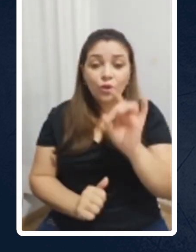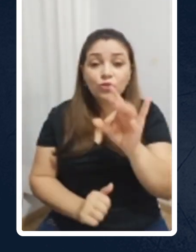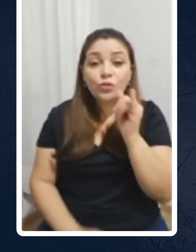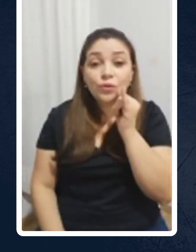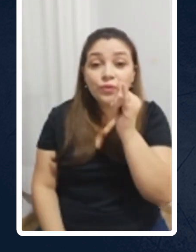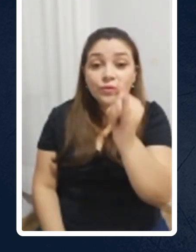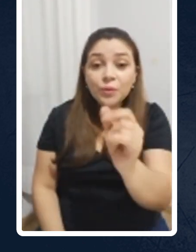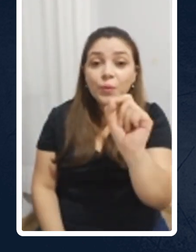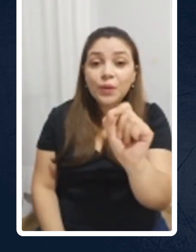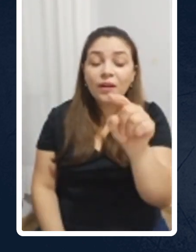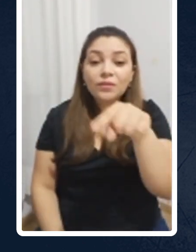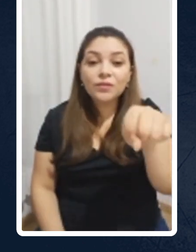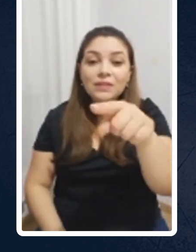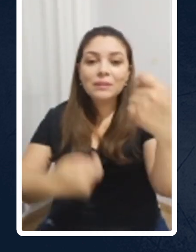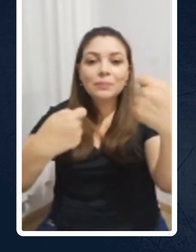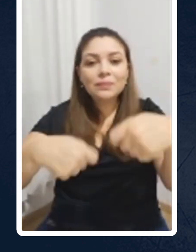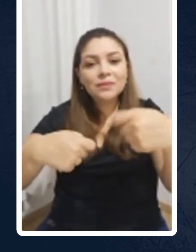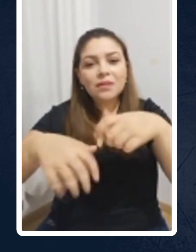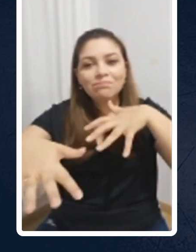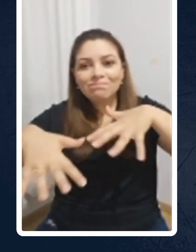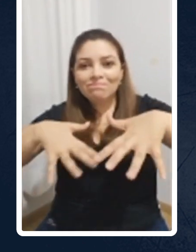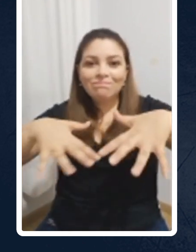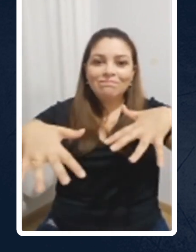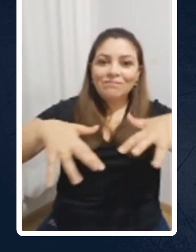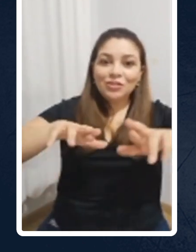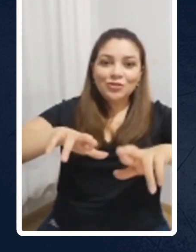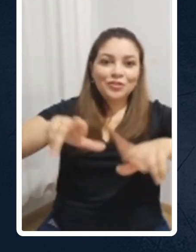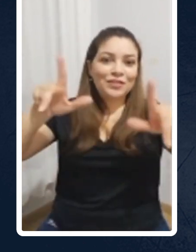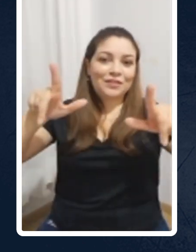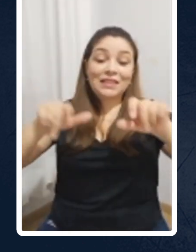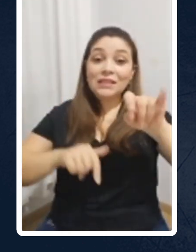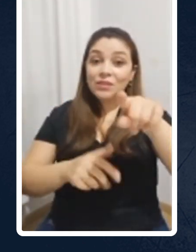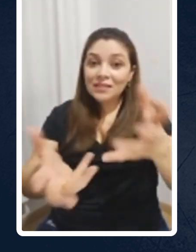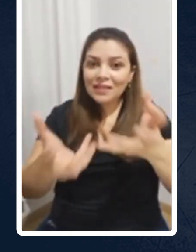queremos fazer diferente, nós precisamos fazer.